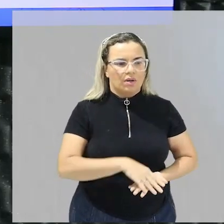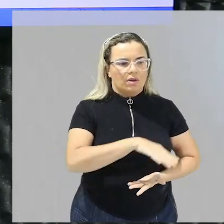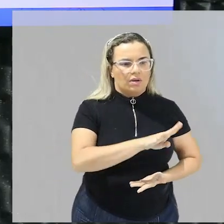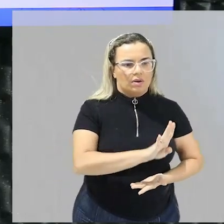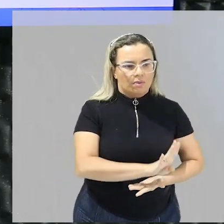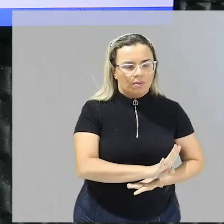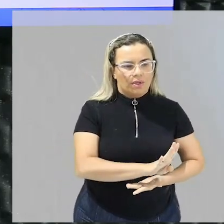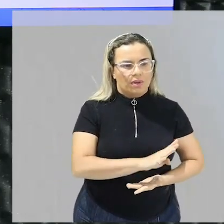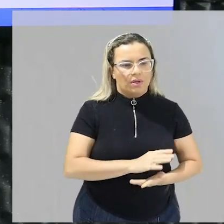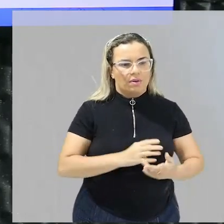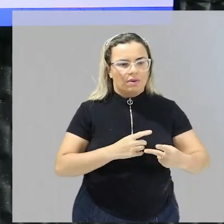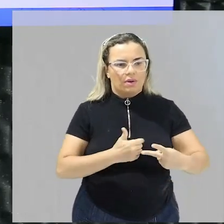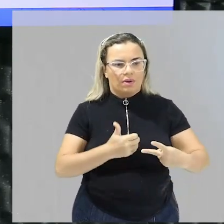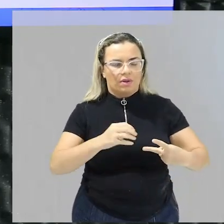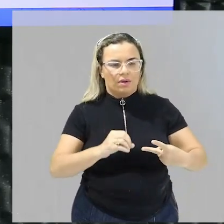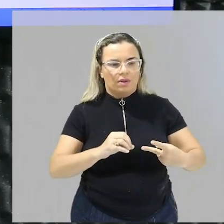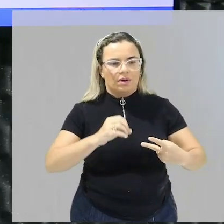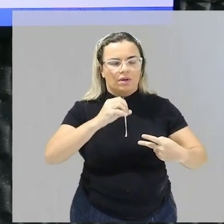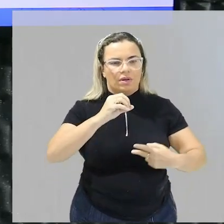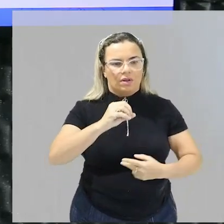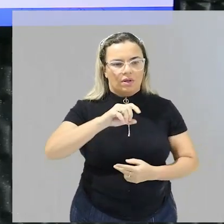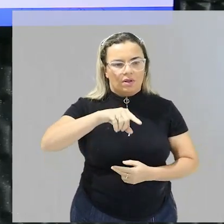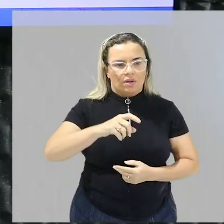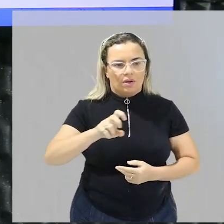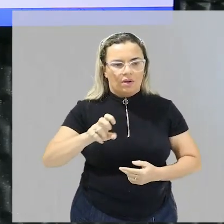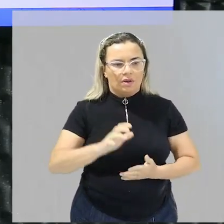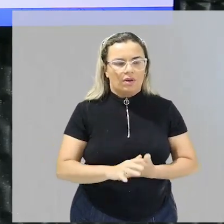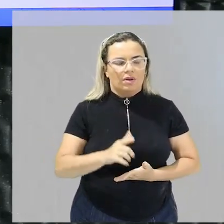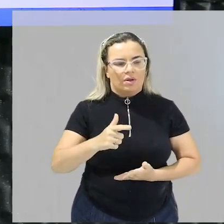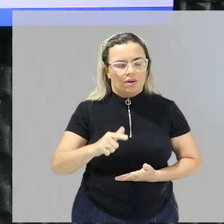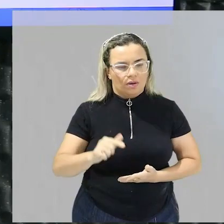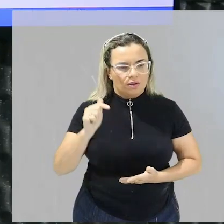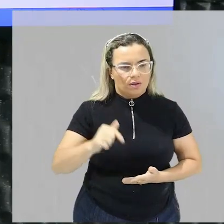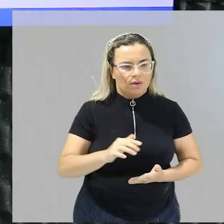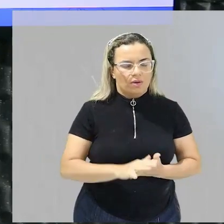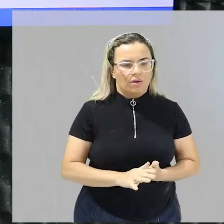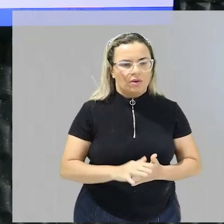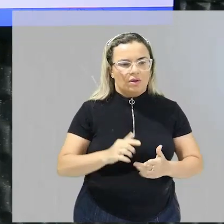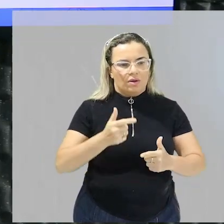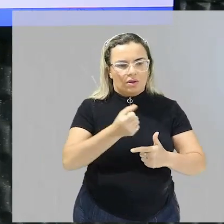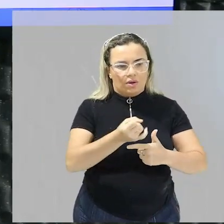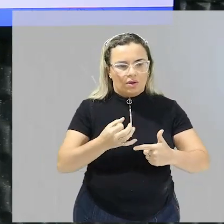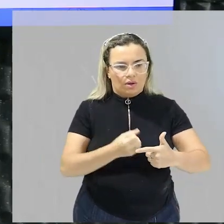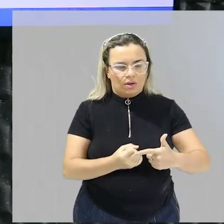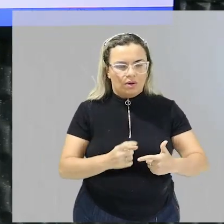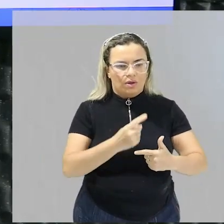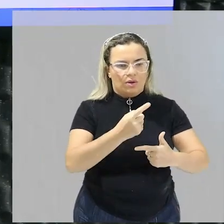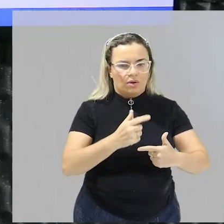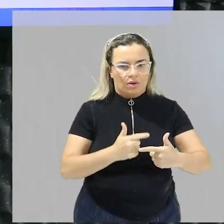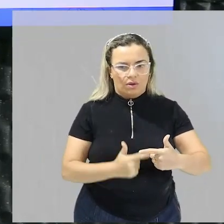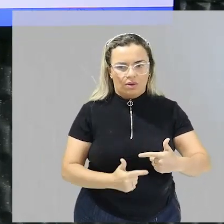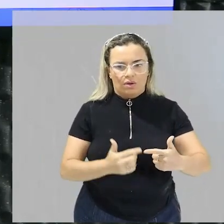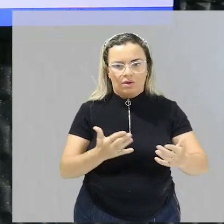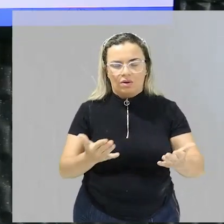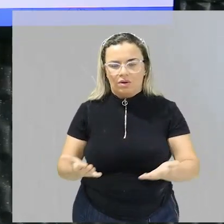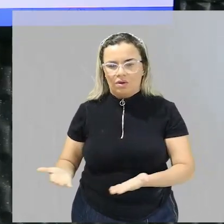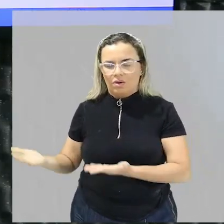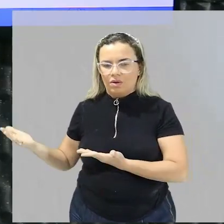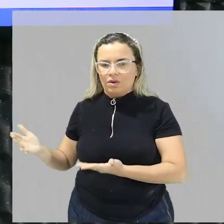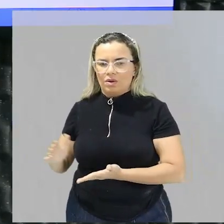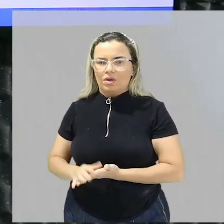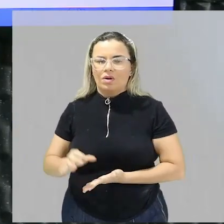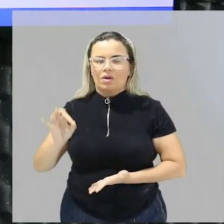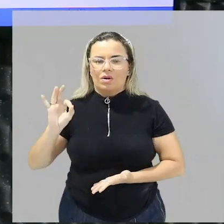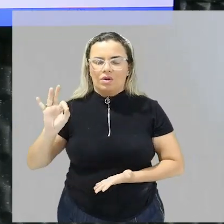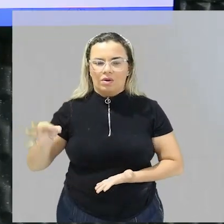elevado a 0,5, reescrevendo esse 0,5 em fração, ficou 1/2, e agora sim, ó,